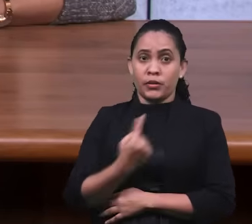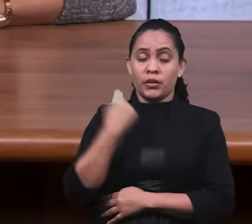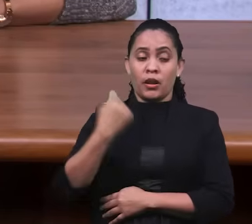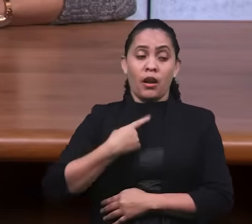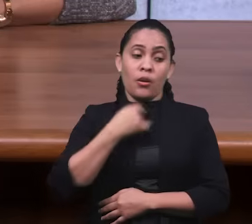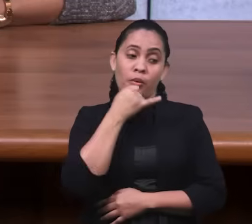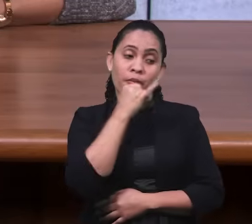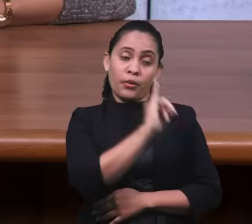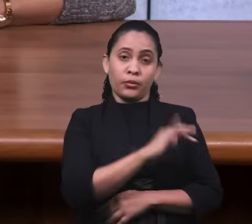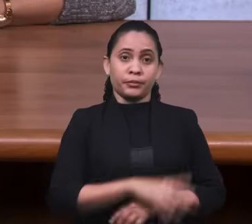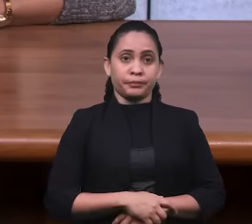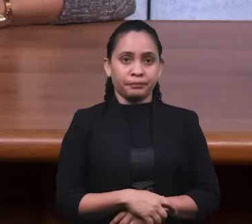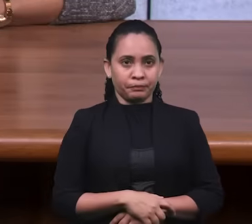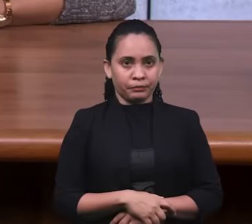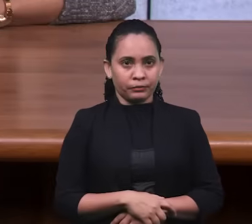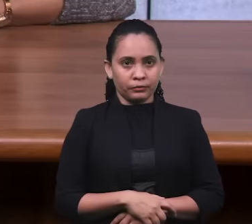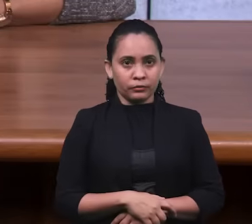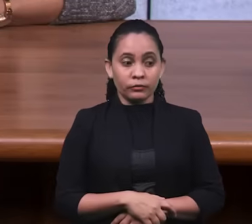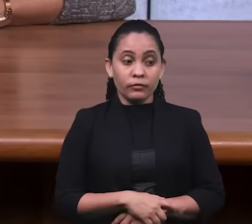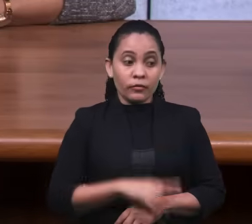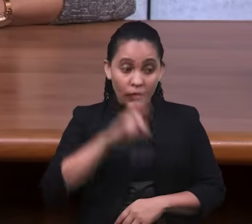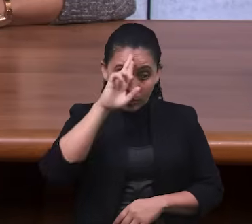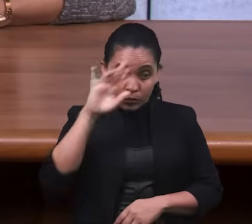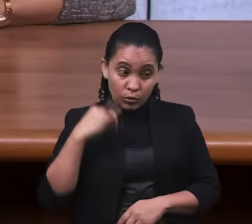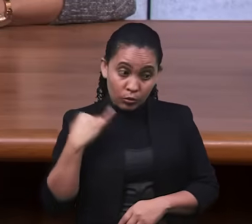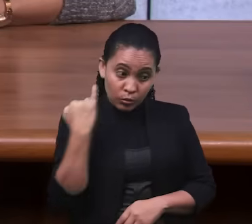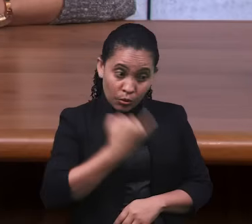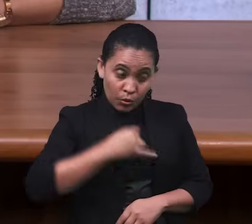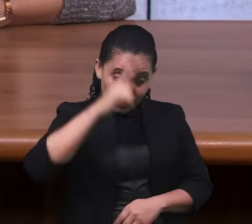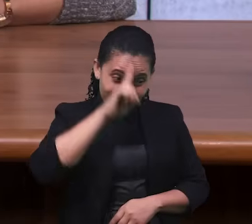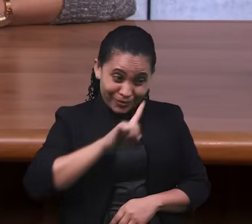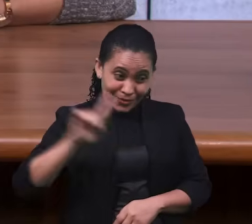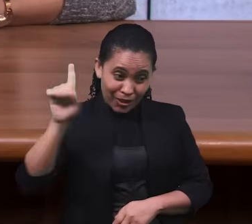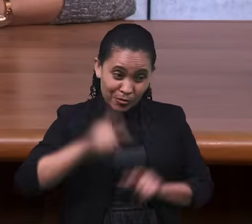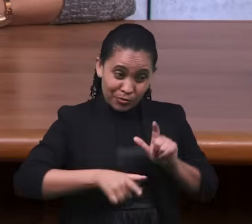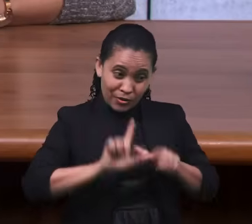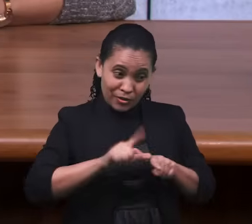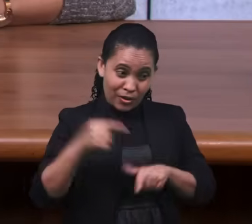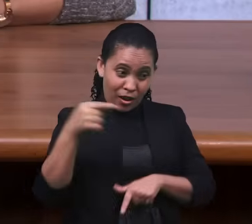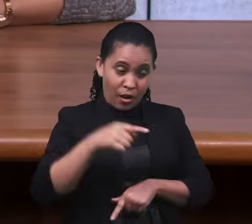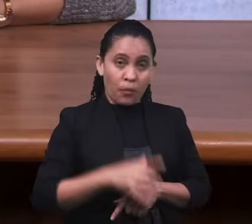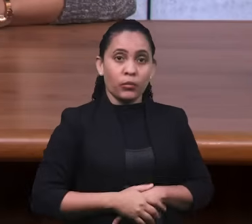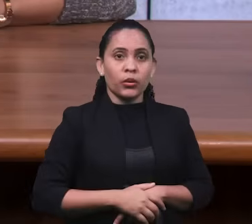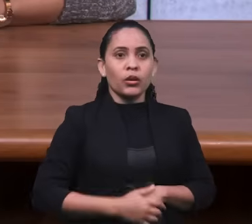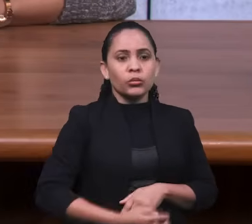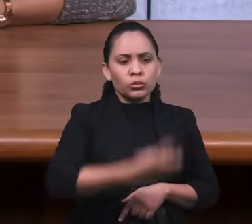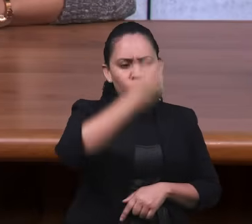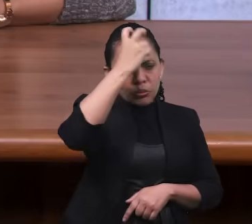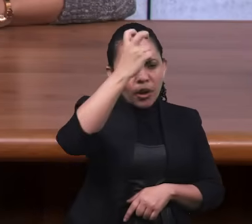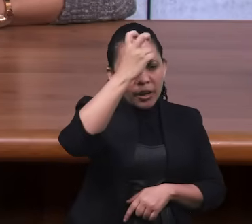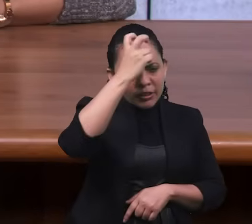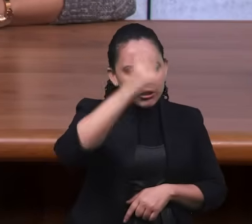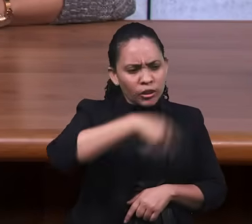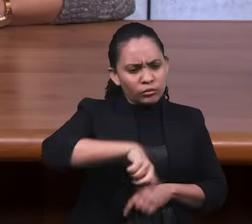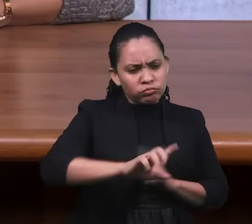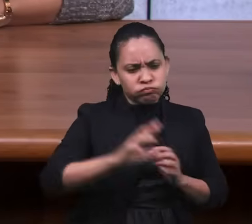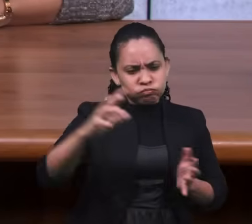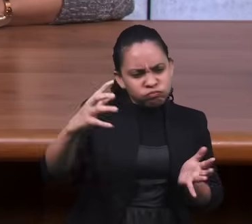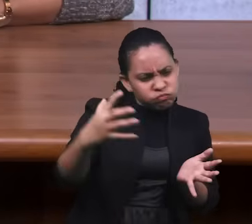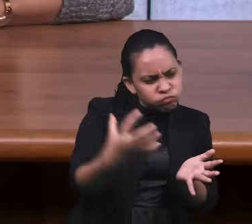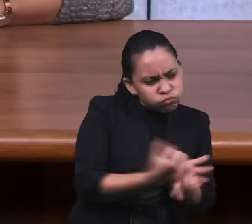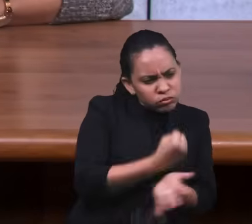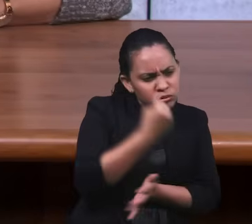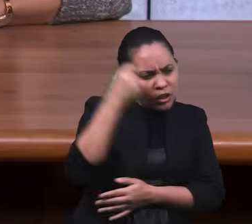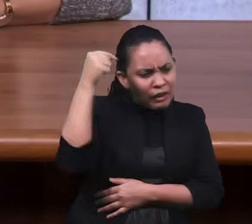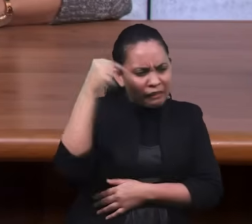disse: Assim diz o Senhor Deus de Israel: Do Egito eu vos fiz subir e vos tirei da